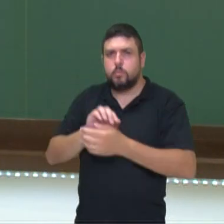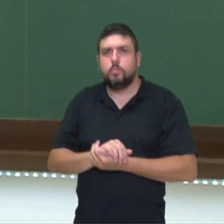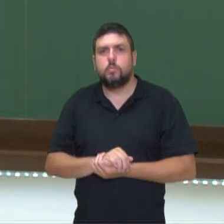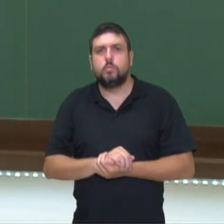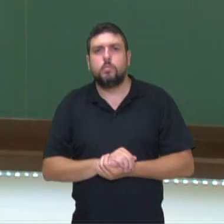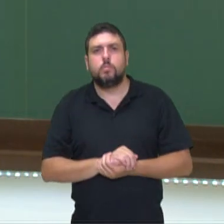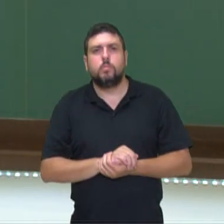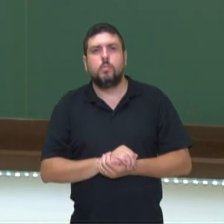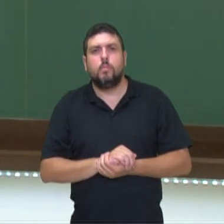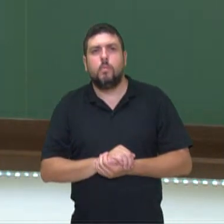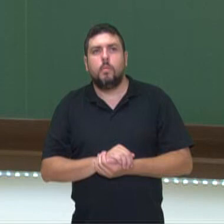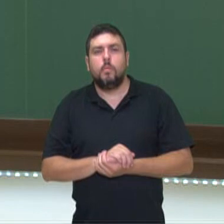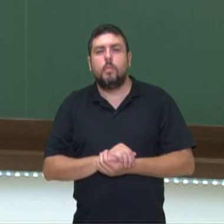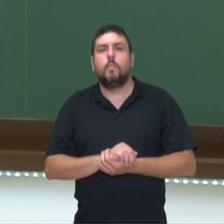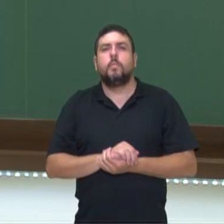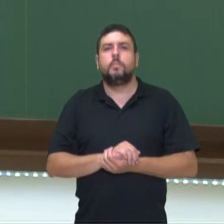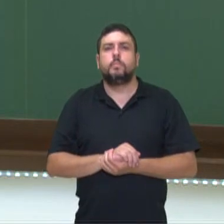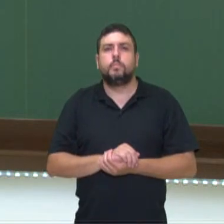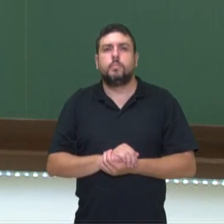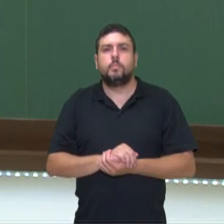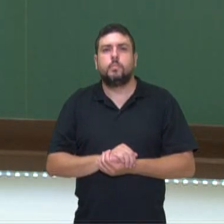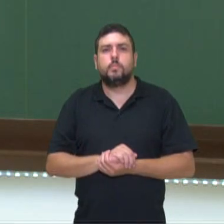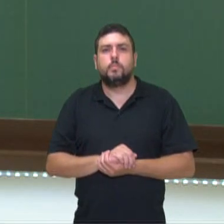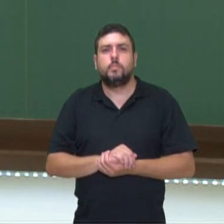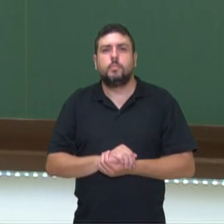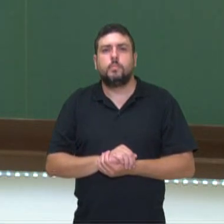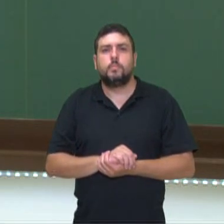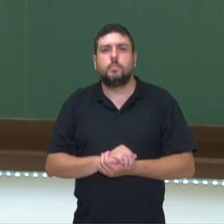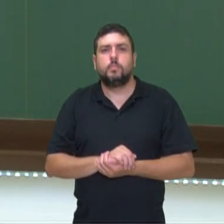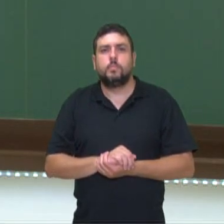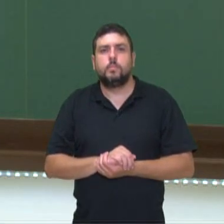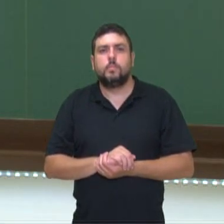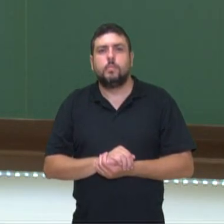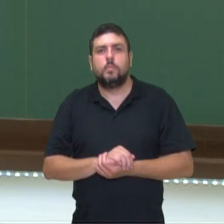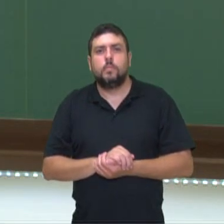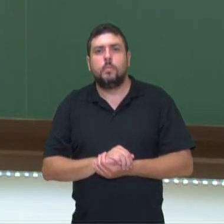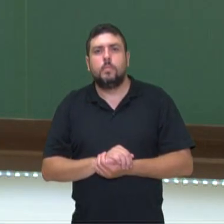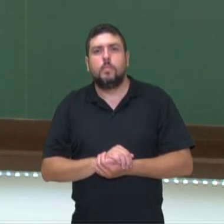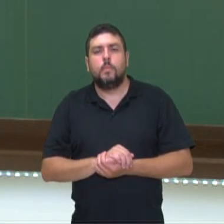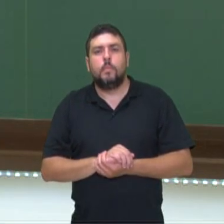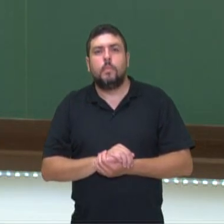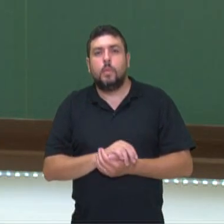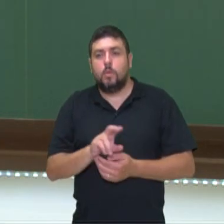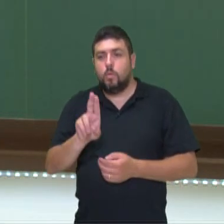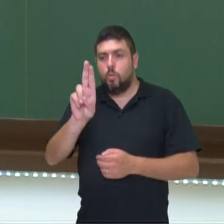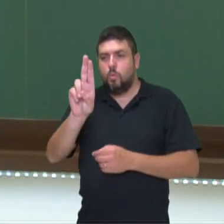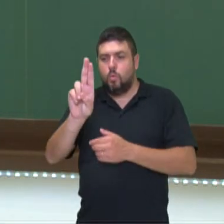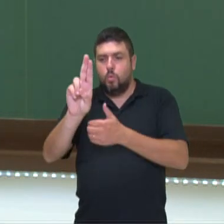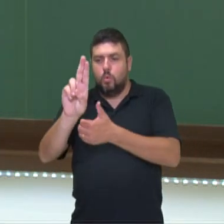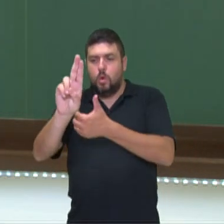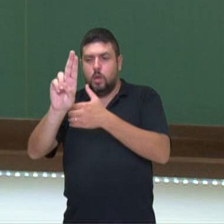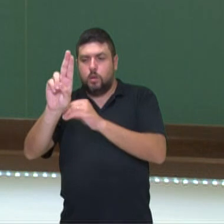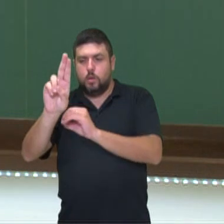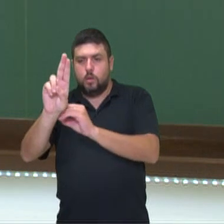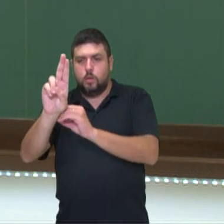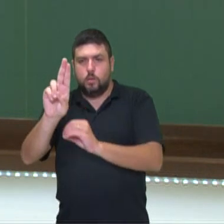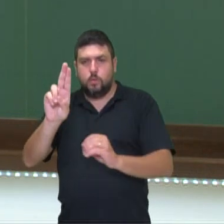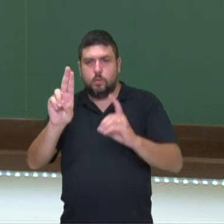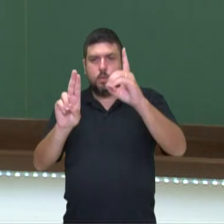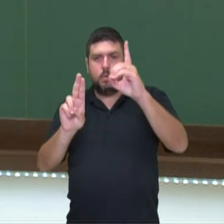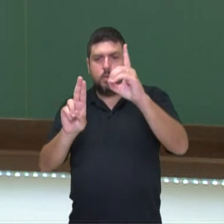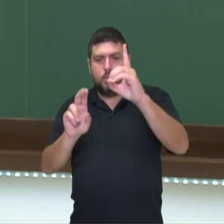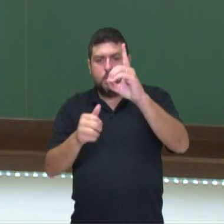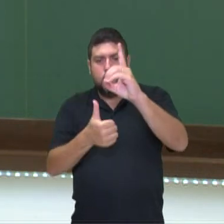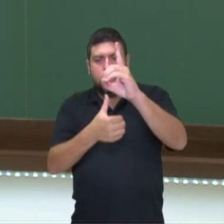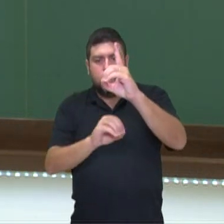eu tenho 10 dezenas, é o mesmo que uma centena, ou vice-versa. Uma centena é igual a